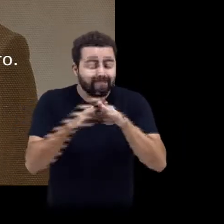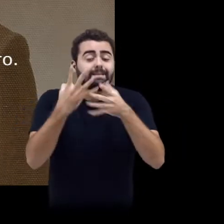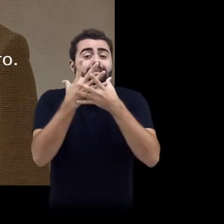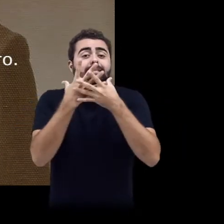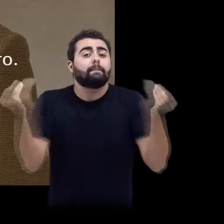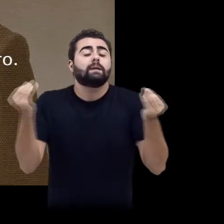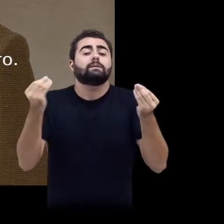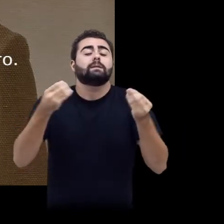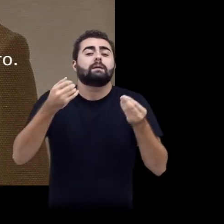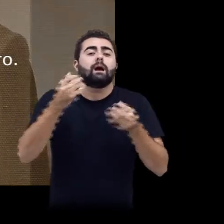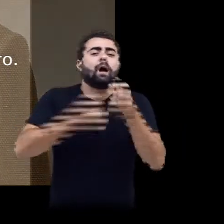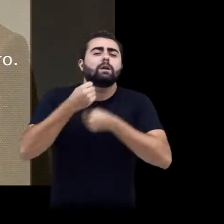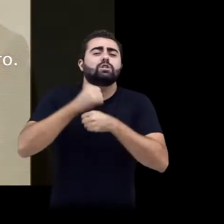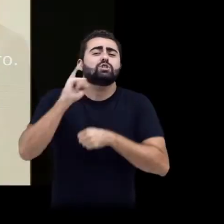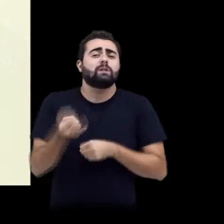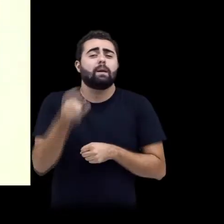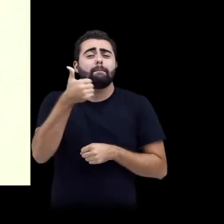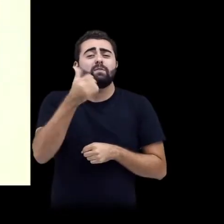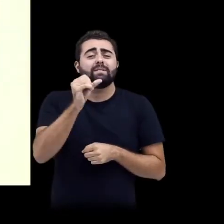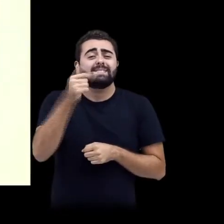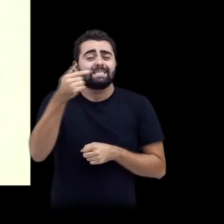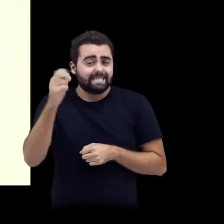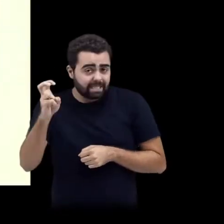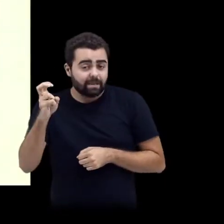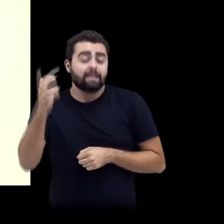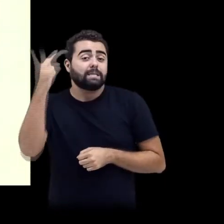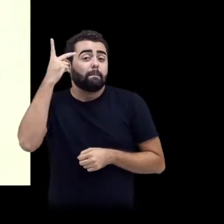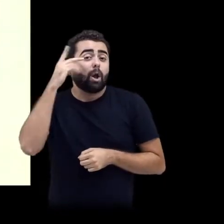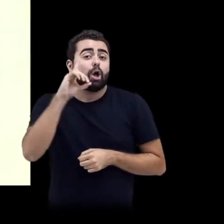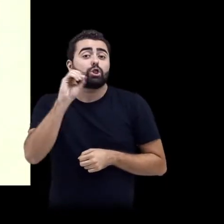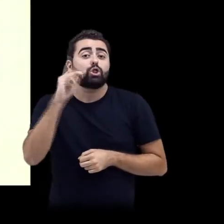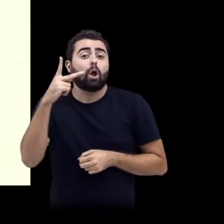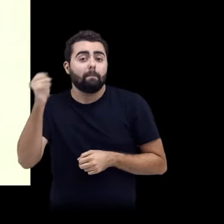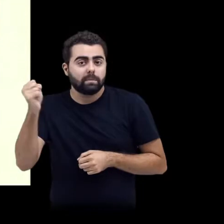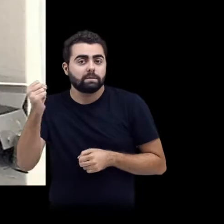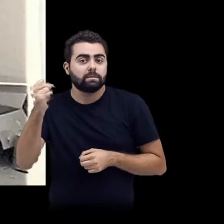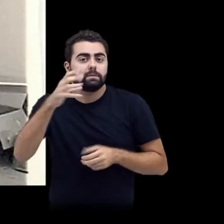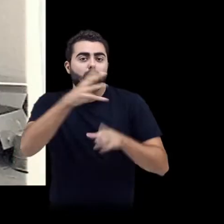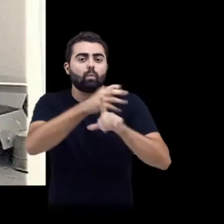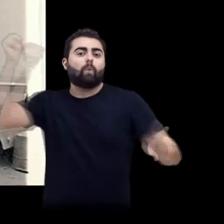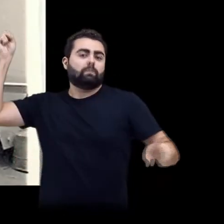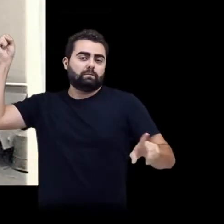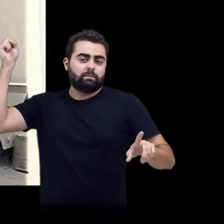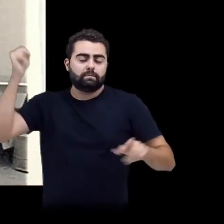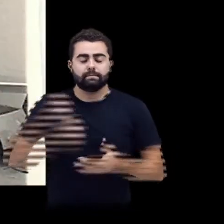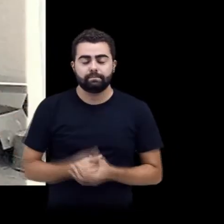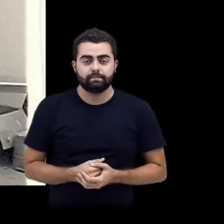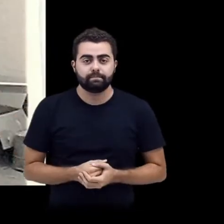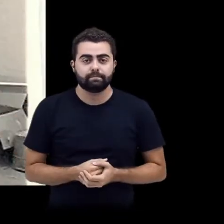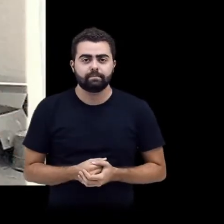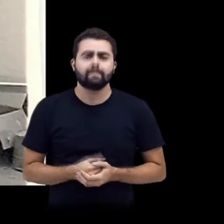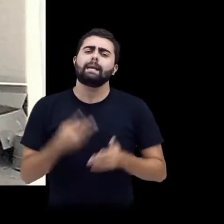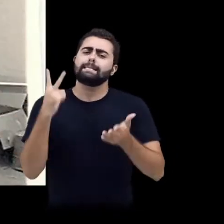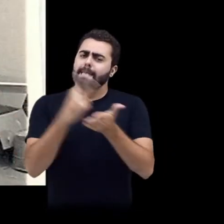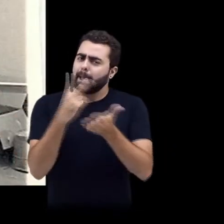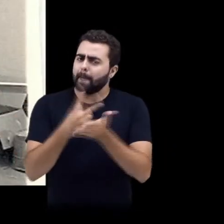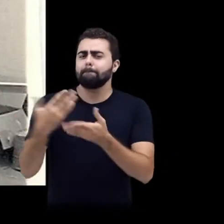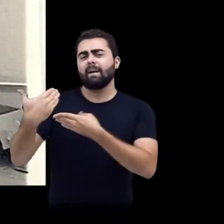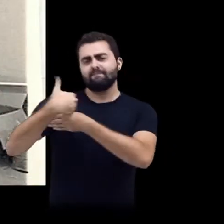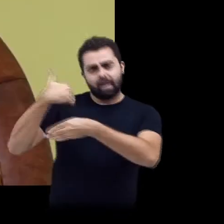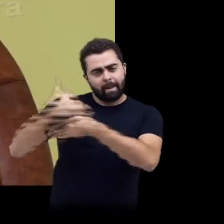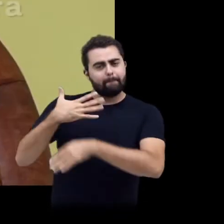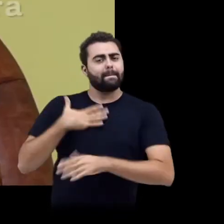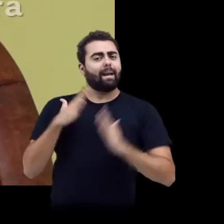de 1975, sequestrado pelo DOPS de São Paulo. Deixou de ir na casa de qualquer um de nós, aniversário, dia